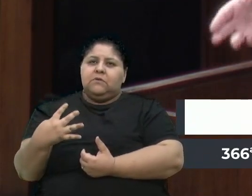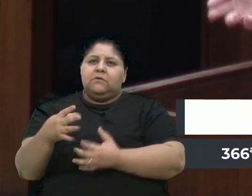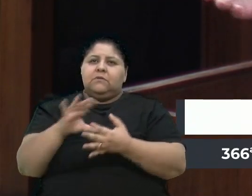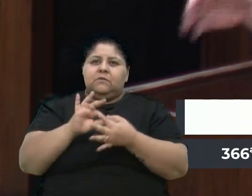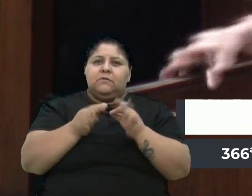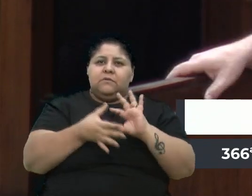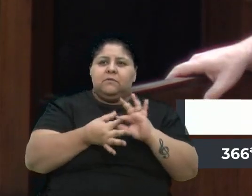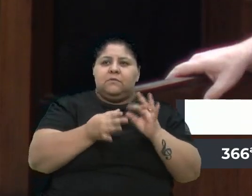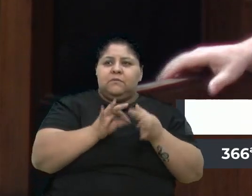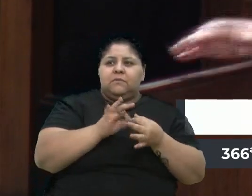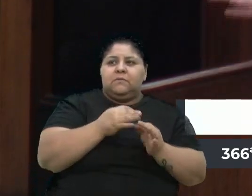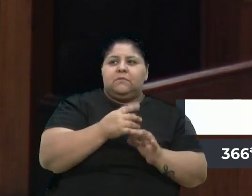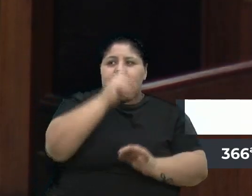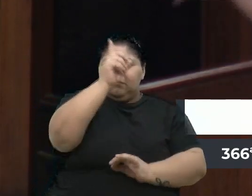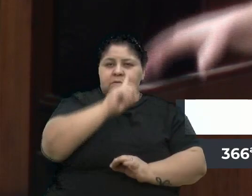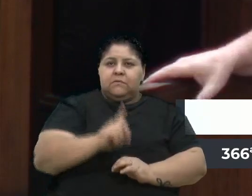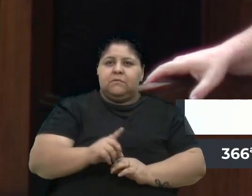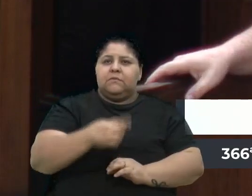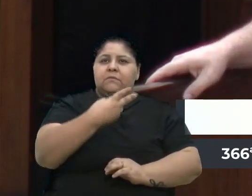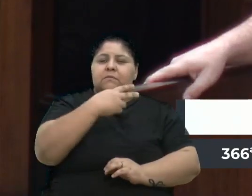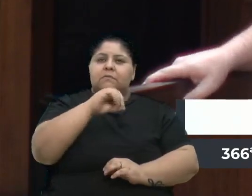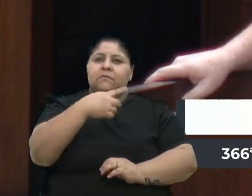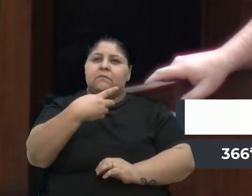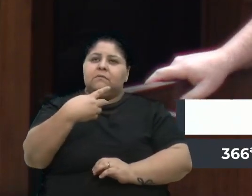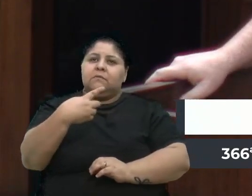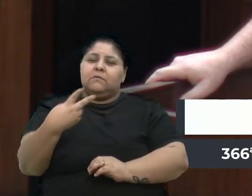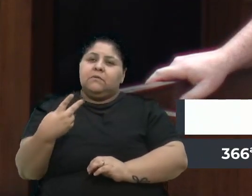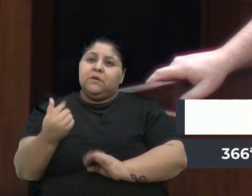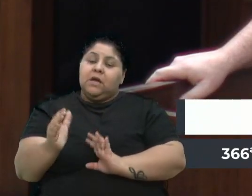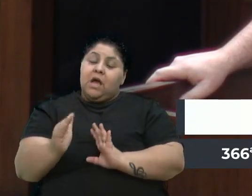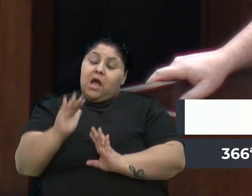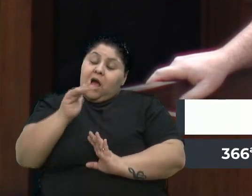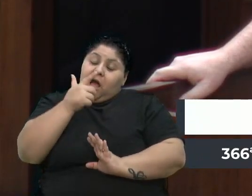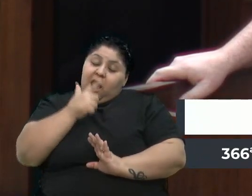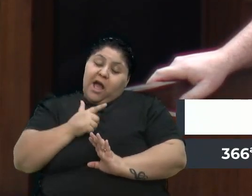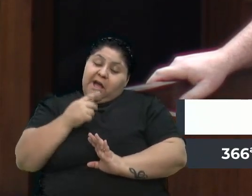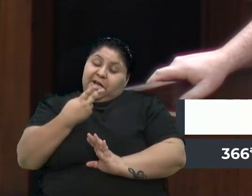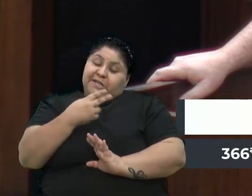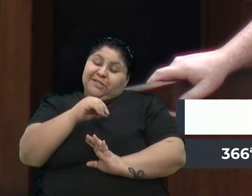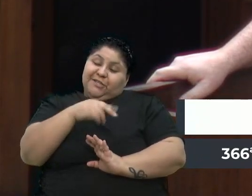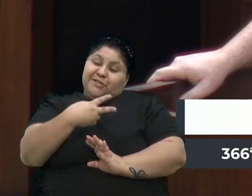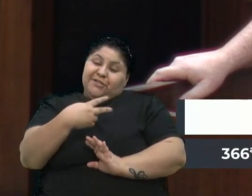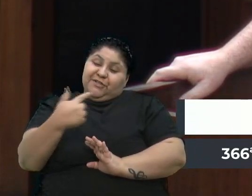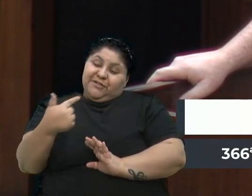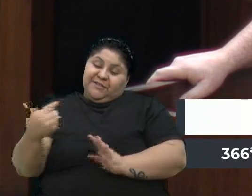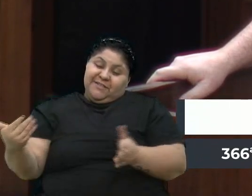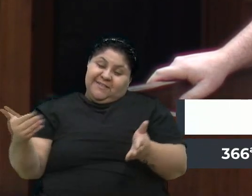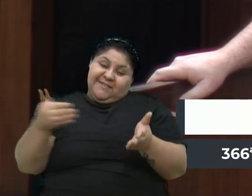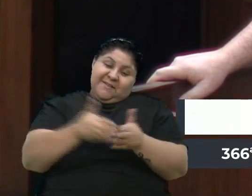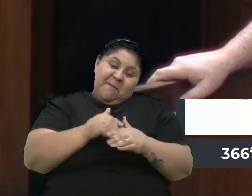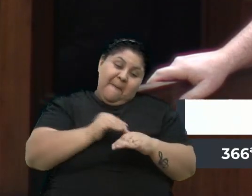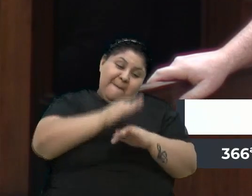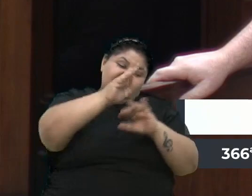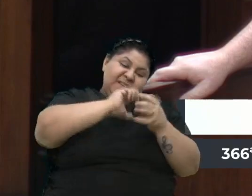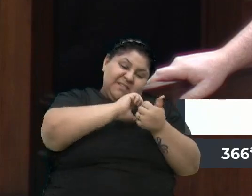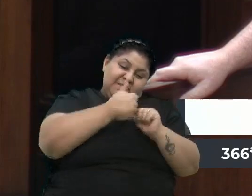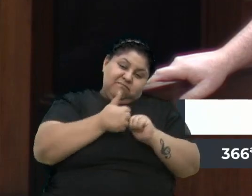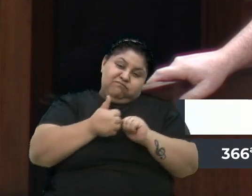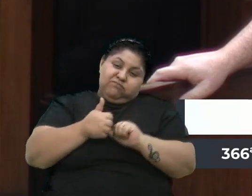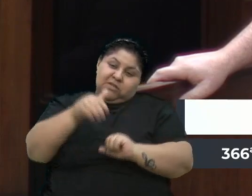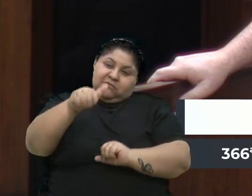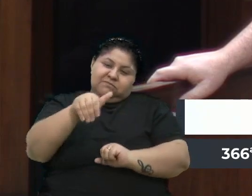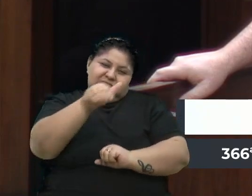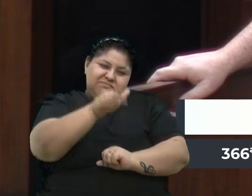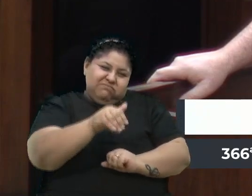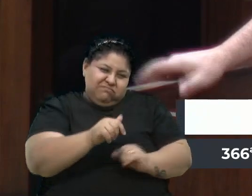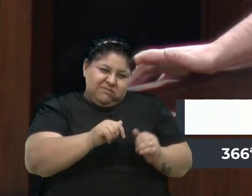Copa América 2019. Quem sabe, em 2027, a gente receba mais um grande evento esportivo, atraindo turistas do mundo inteiro